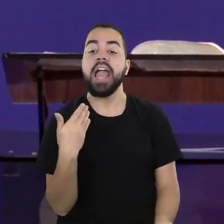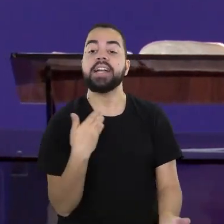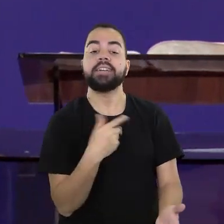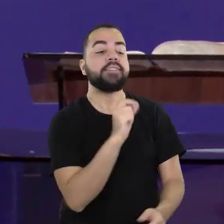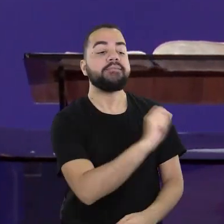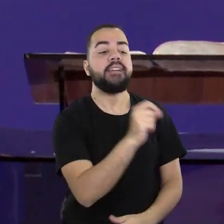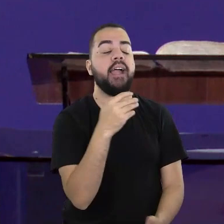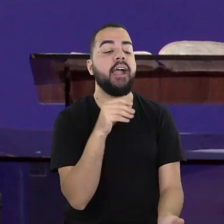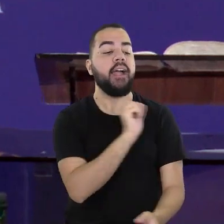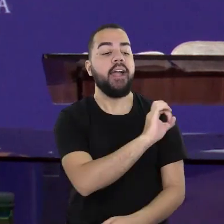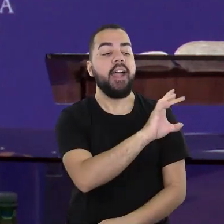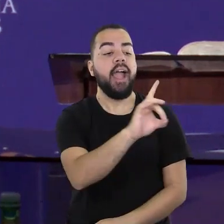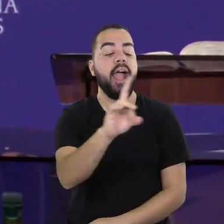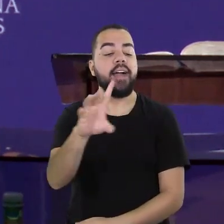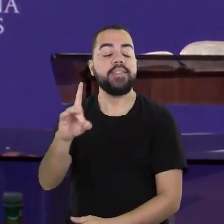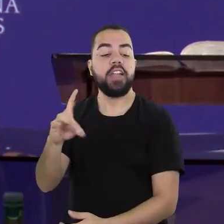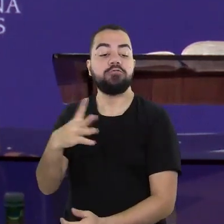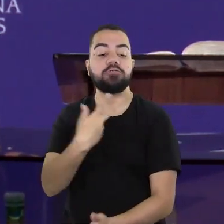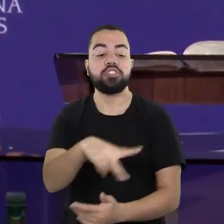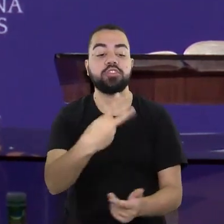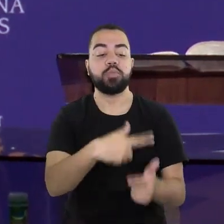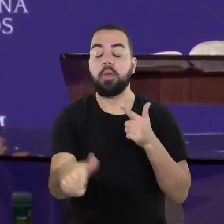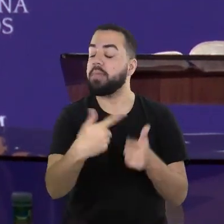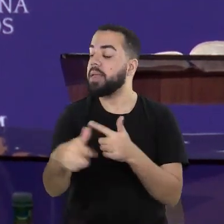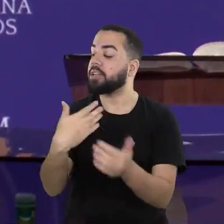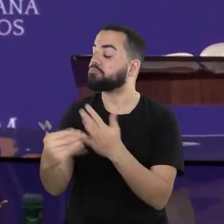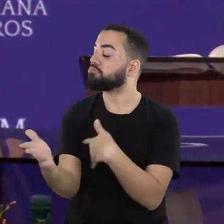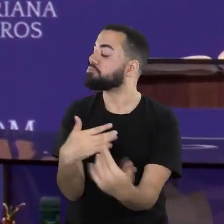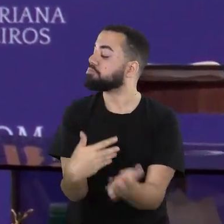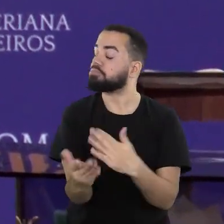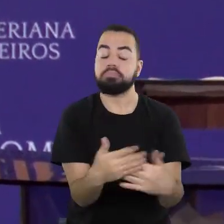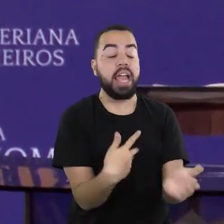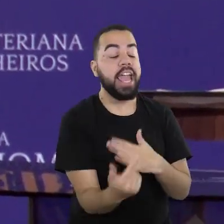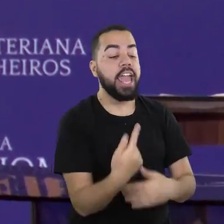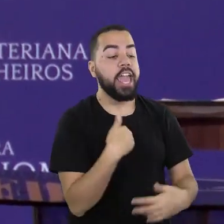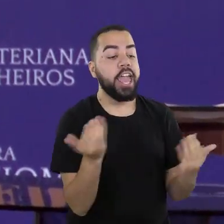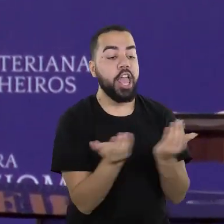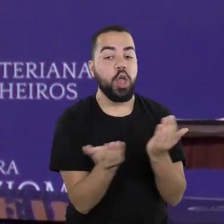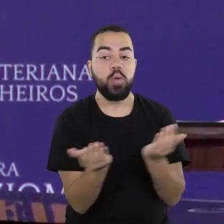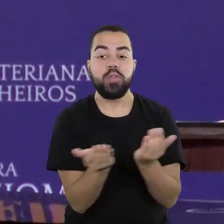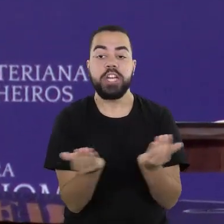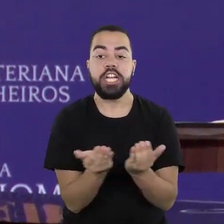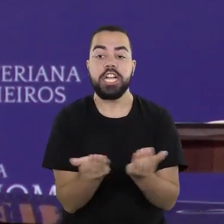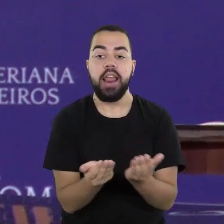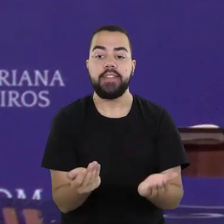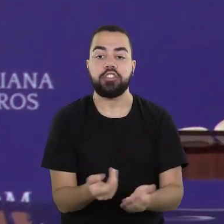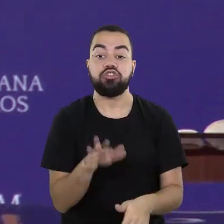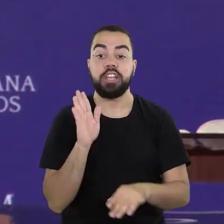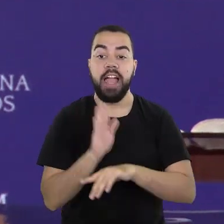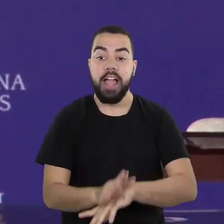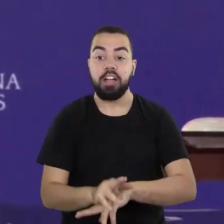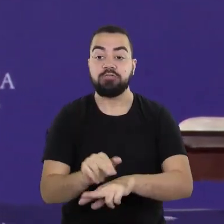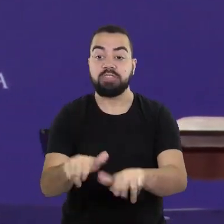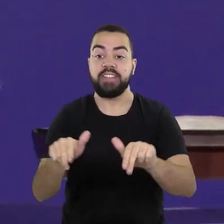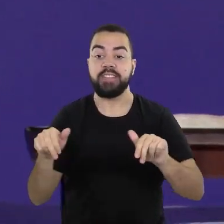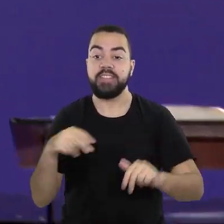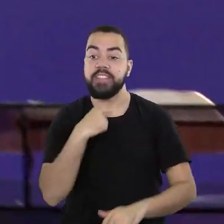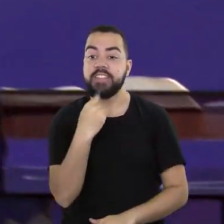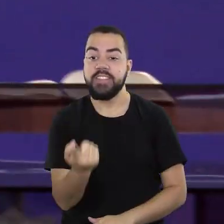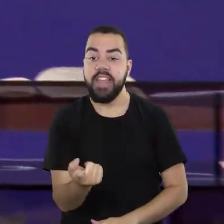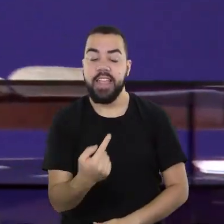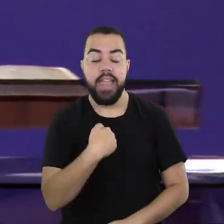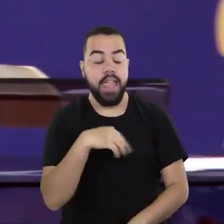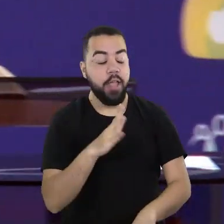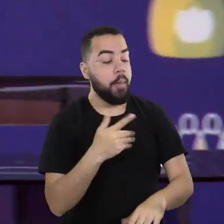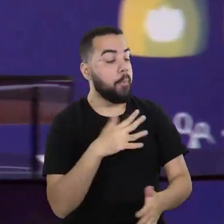com seus problemas. Não é comigo, me erra. Eu sou crente, sou do crente, do meu jeito. Eu tenho minha agenda, os